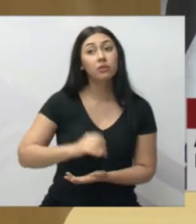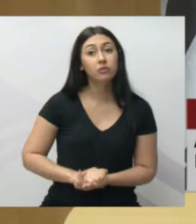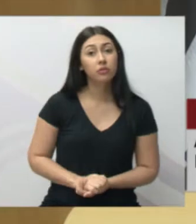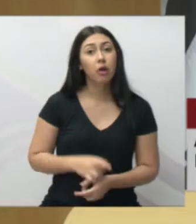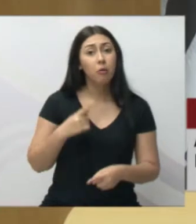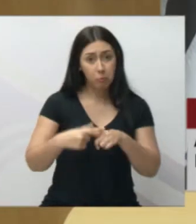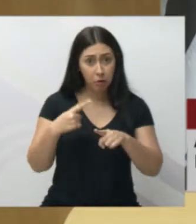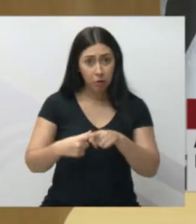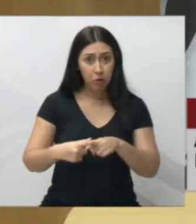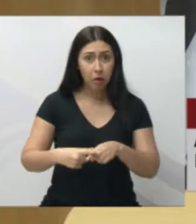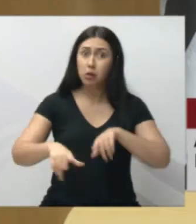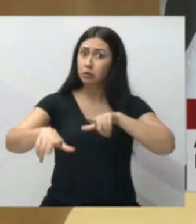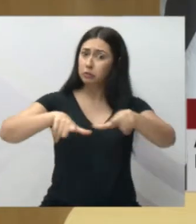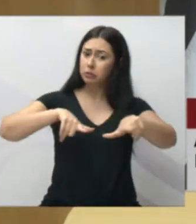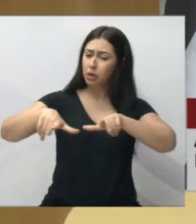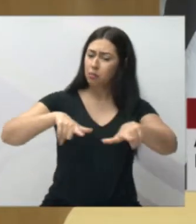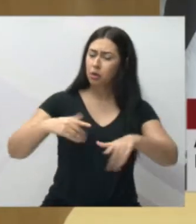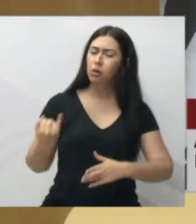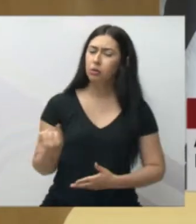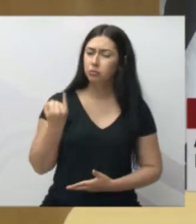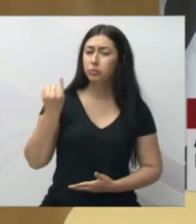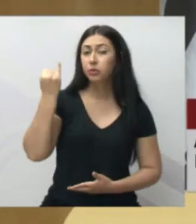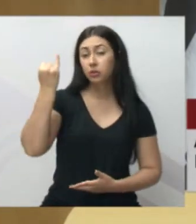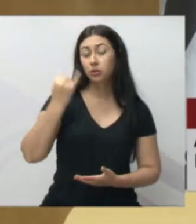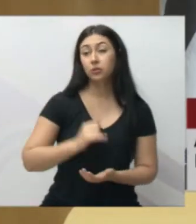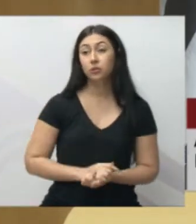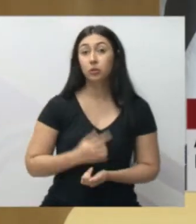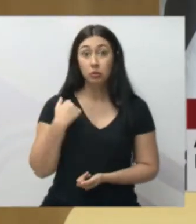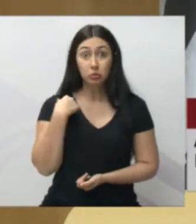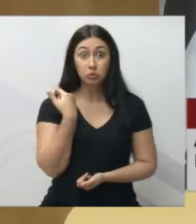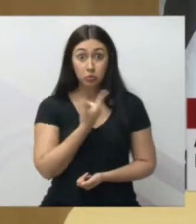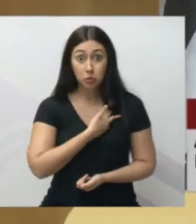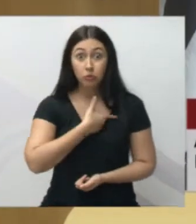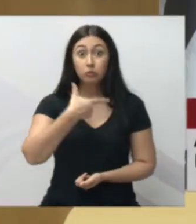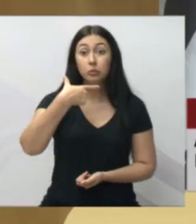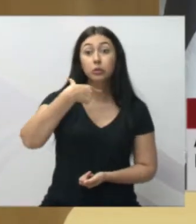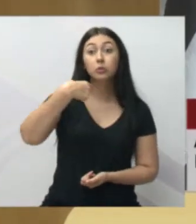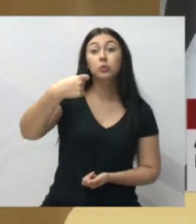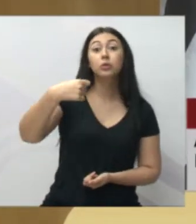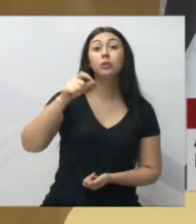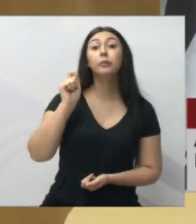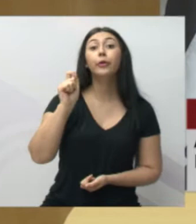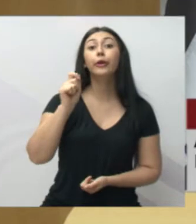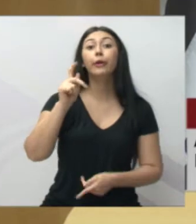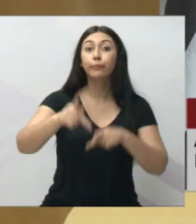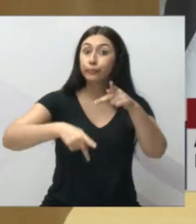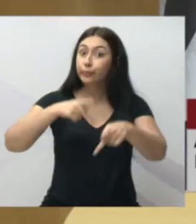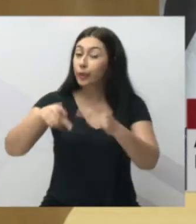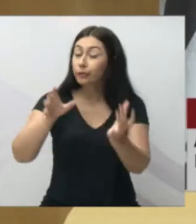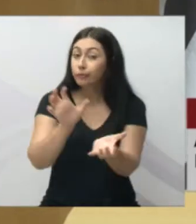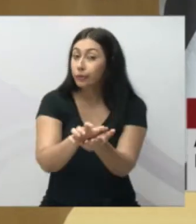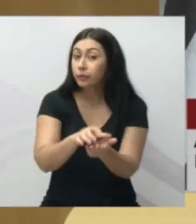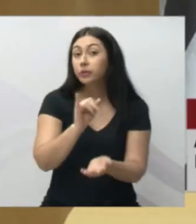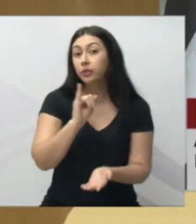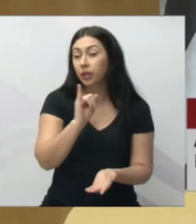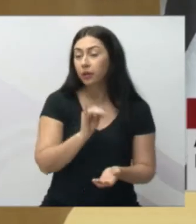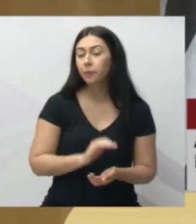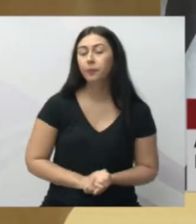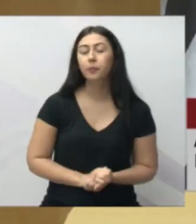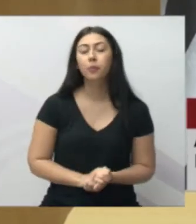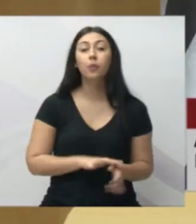ator político da sociedade brasileira. Nós fomos eleitos pelo povo. Referente ao